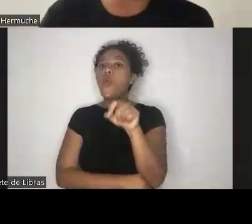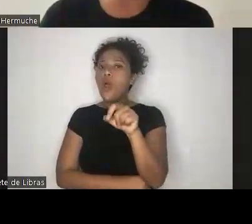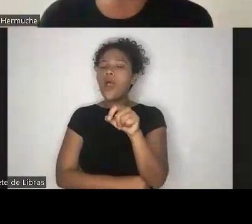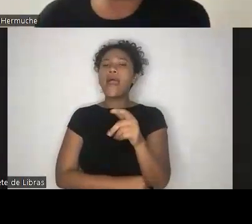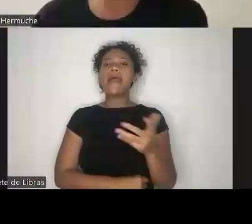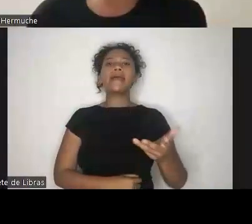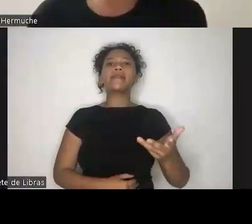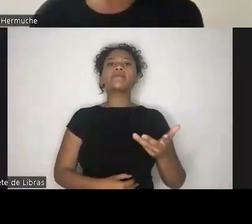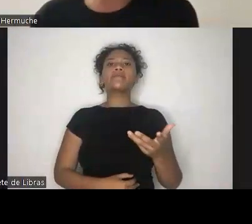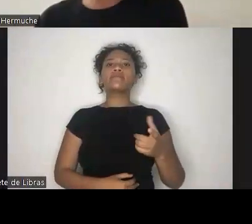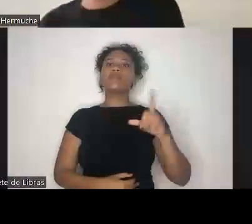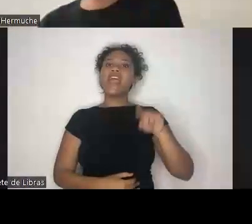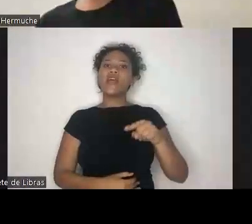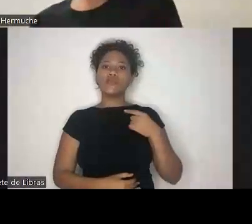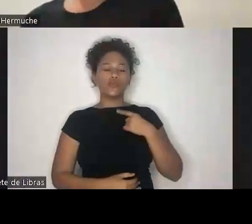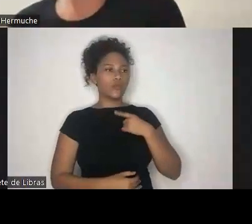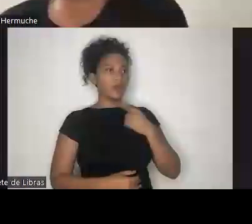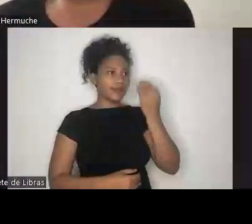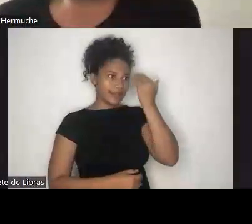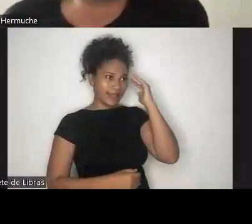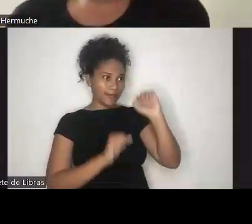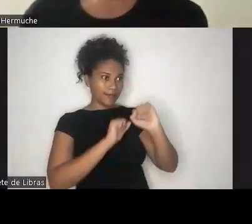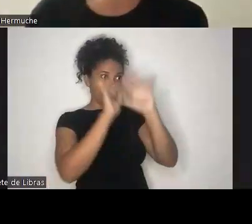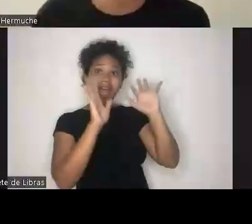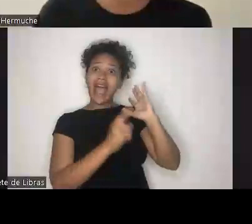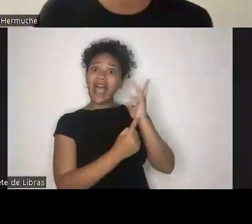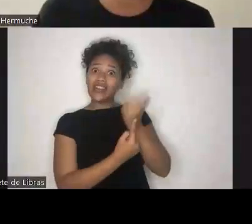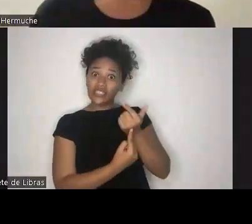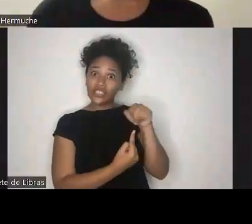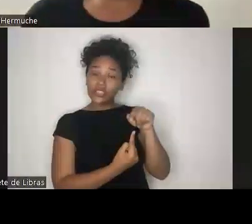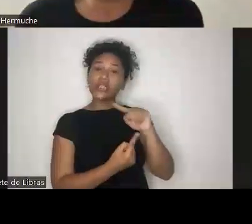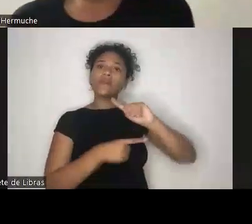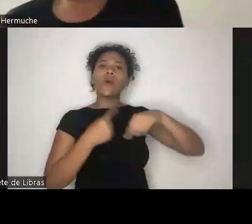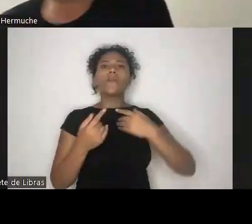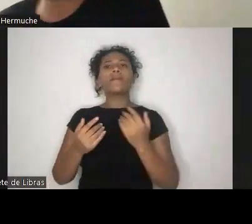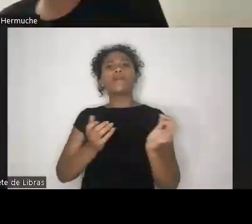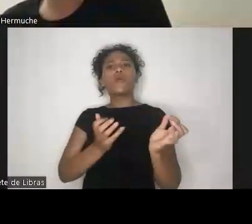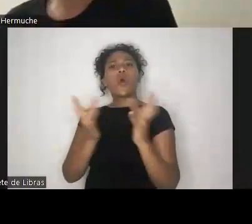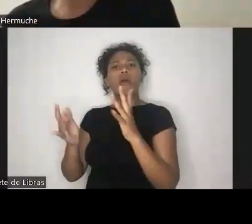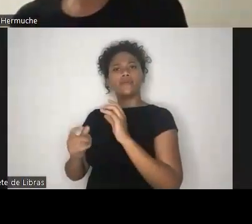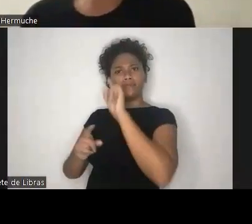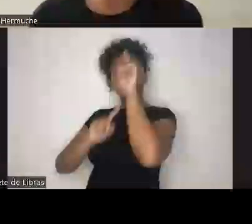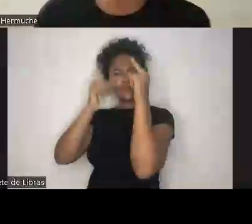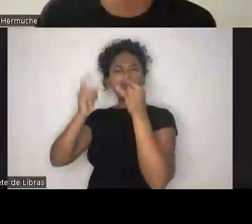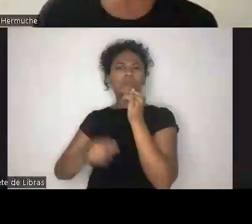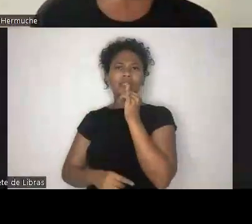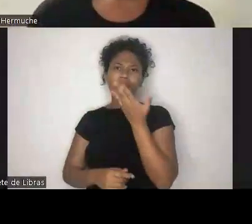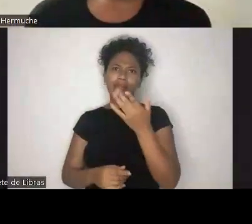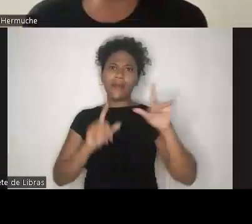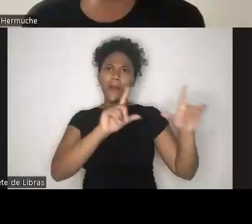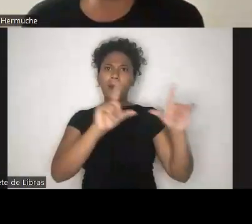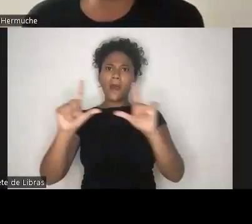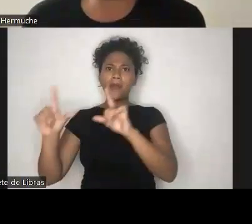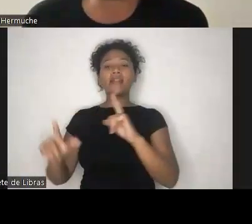Concept Artes e depois dentro do processo criativo aqui por exemplo uma uma plataforma